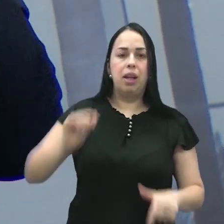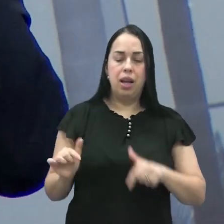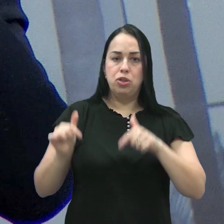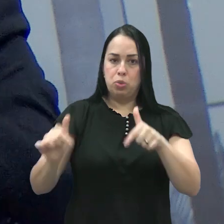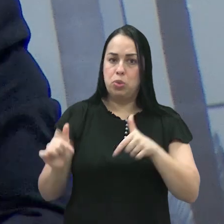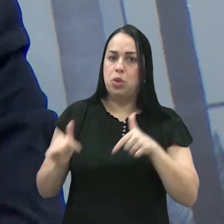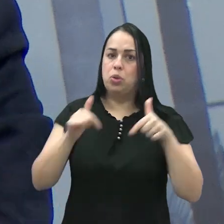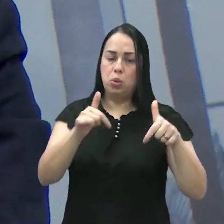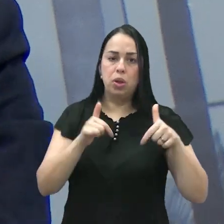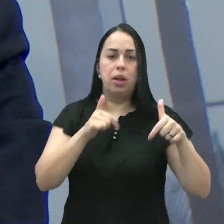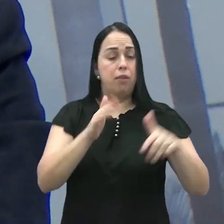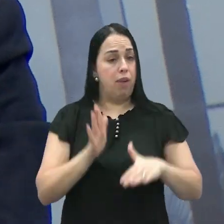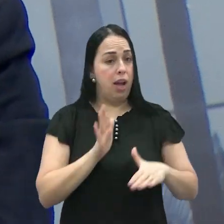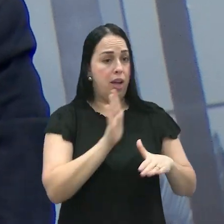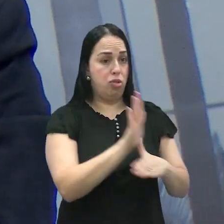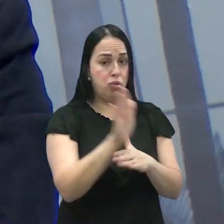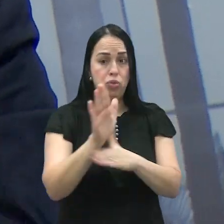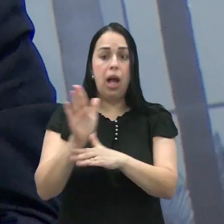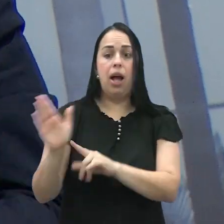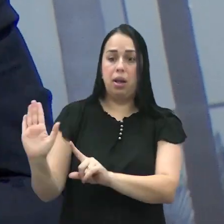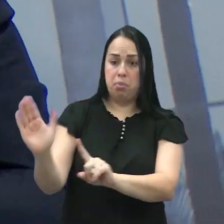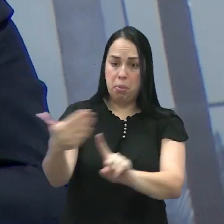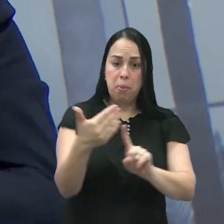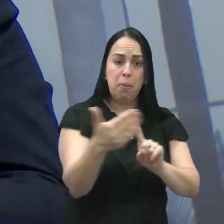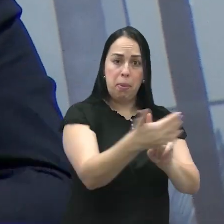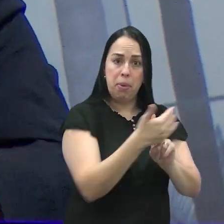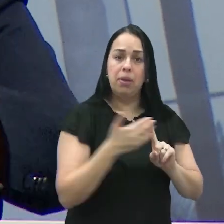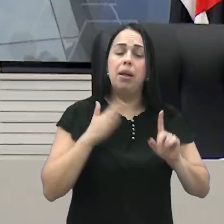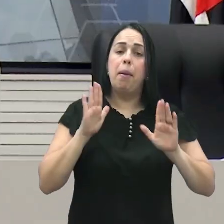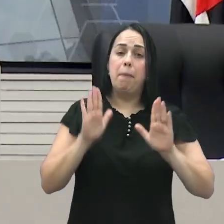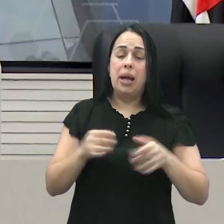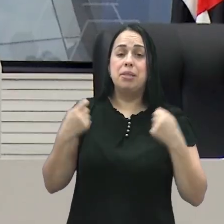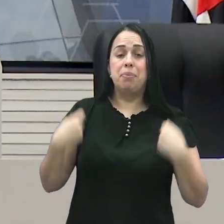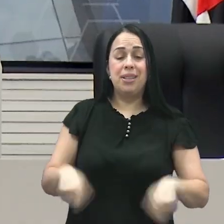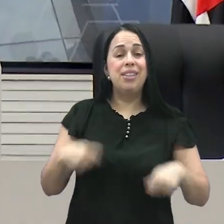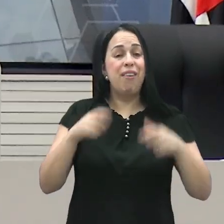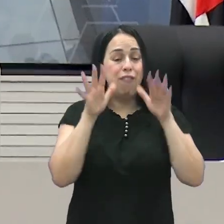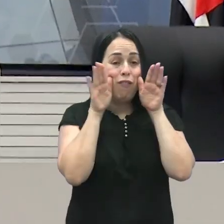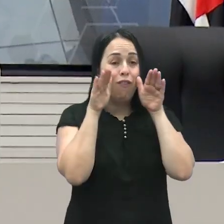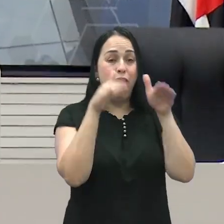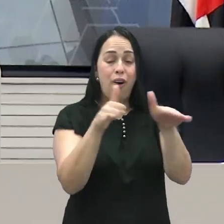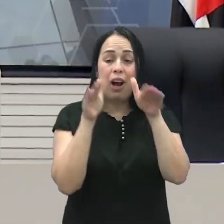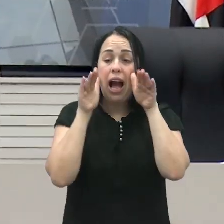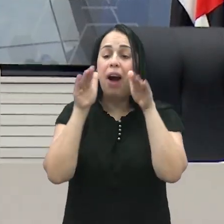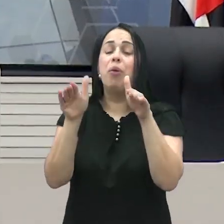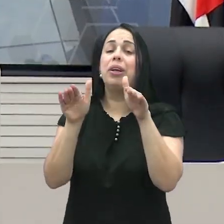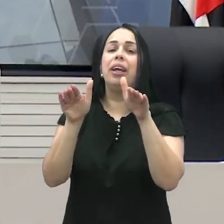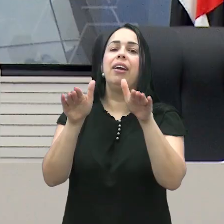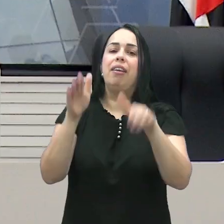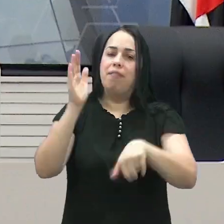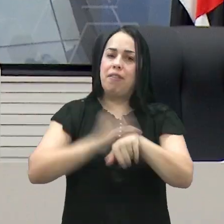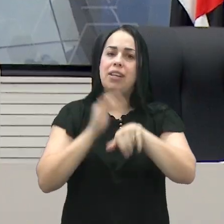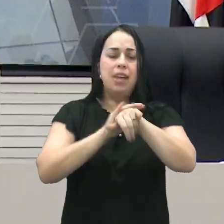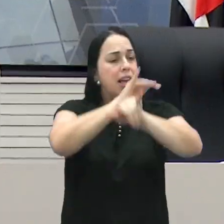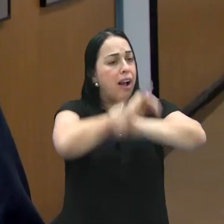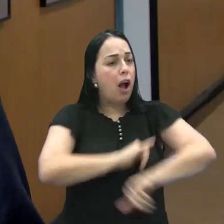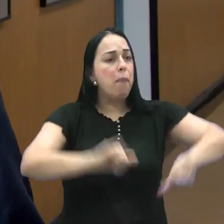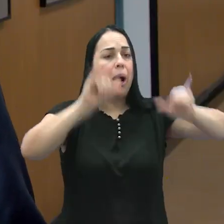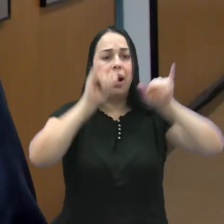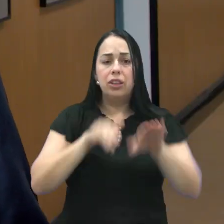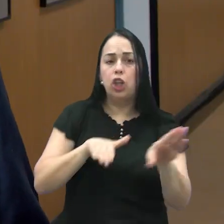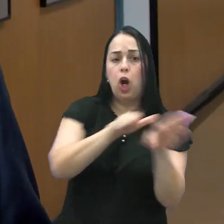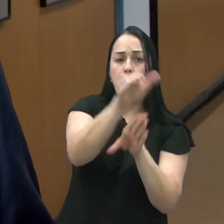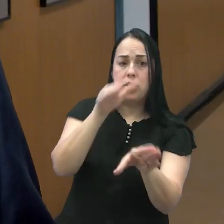atenção à saúde mental podem ajudar a acolher quem passa pelo problema. Mas é preciso focar também em campanhas educativas.